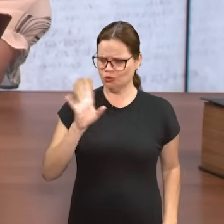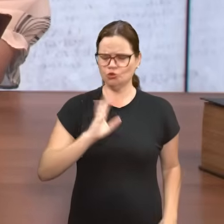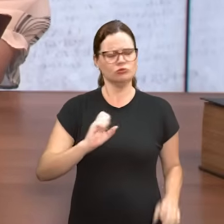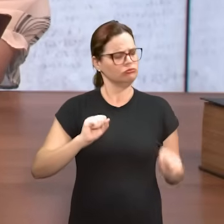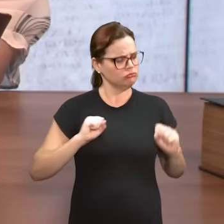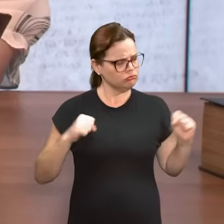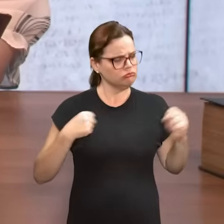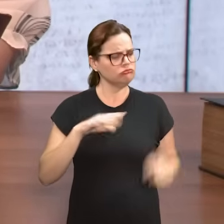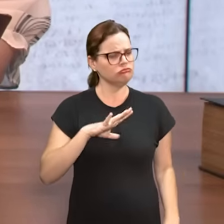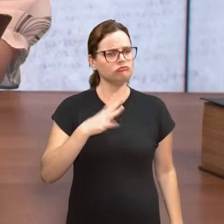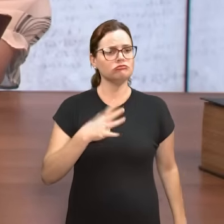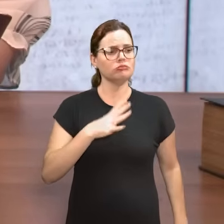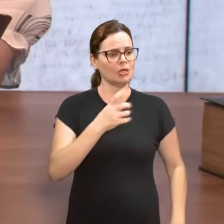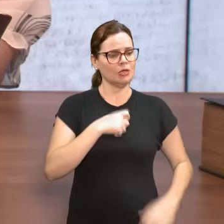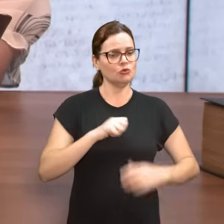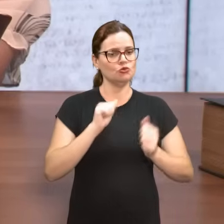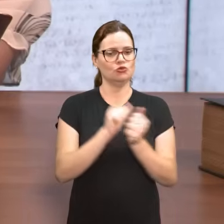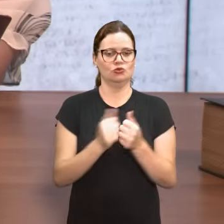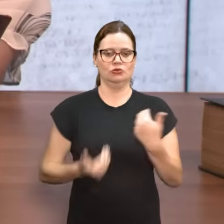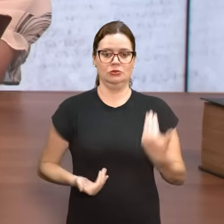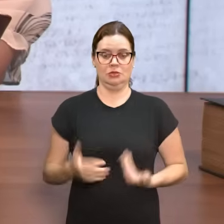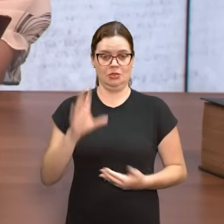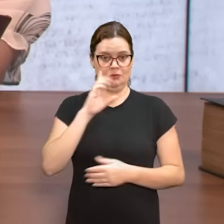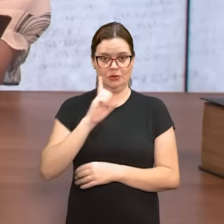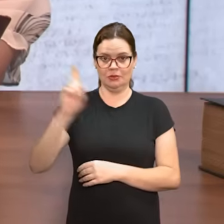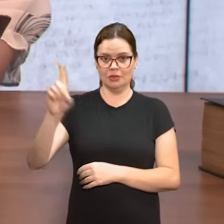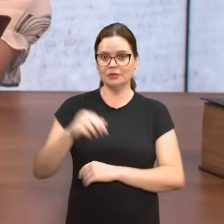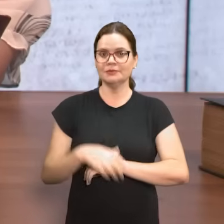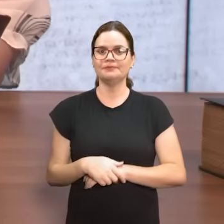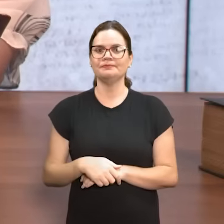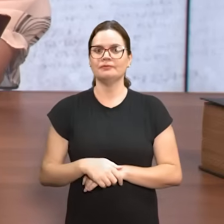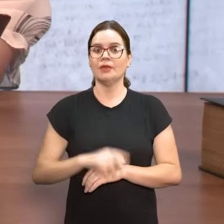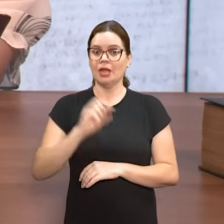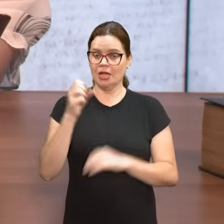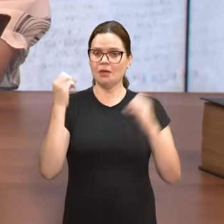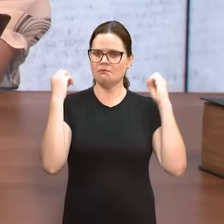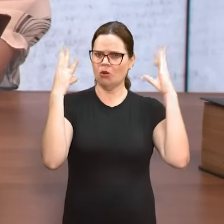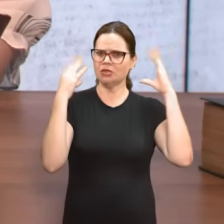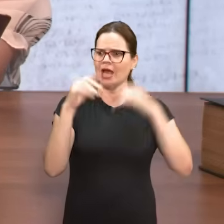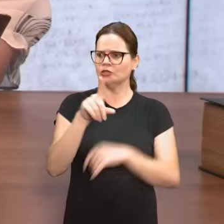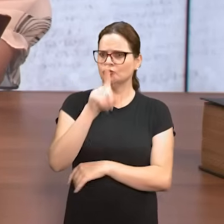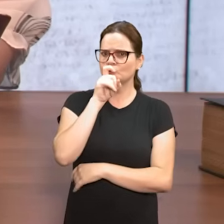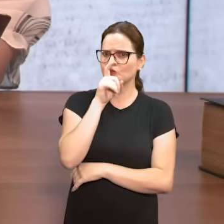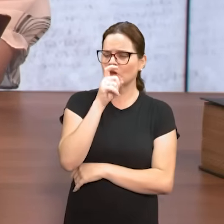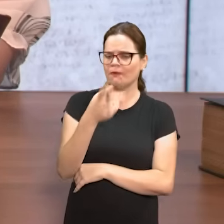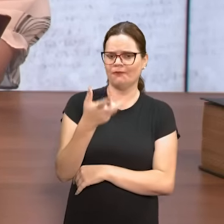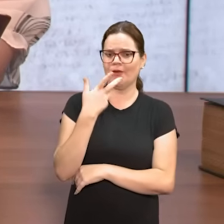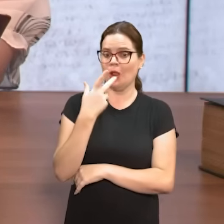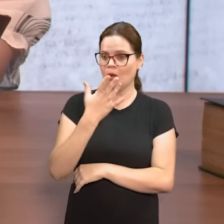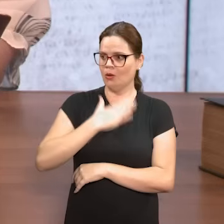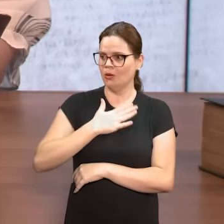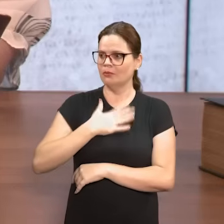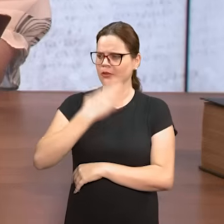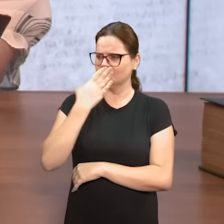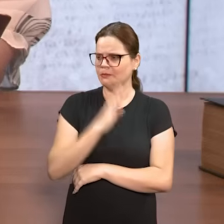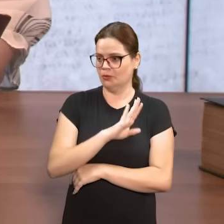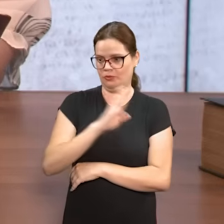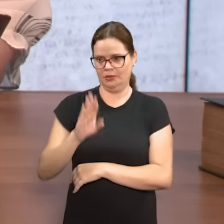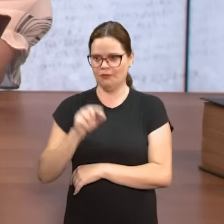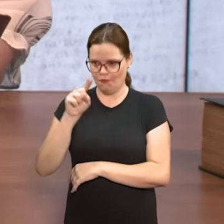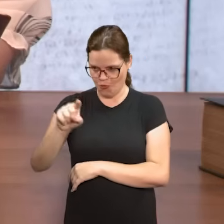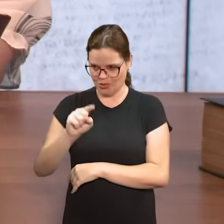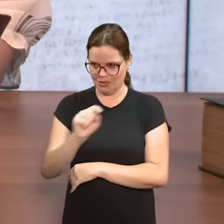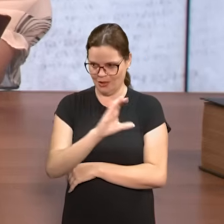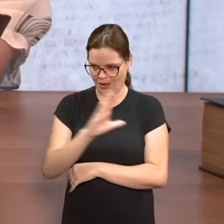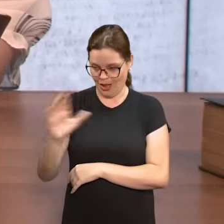ao Senhor, meu Deus. Então Moisés naquele dia jurou, dizendo: Certamente a terra que pisou o